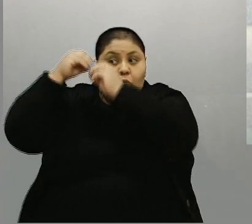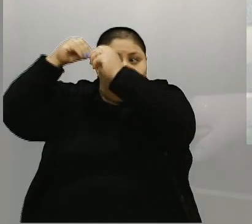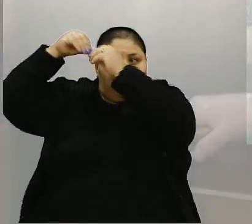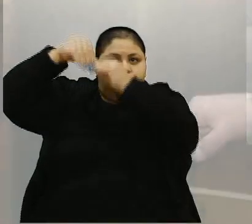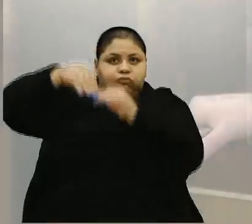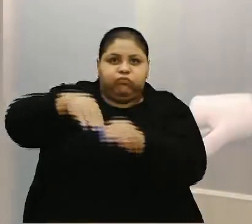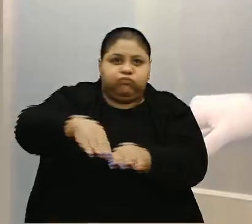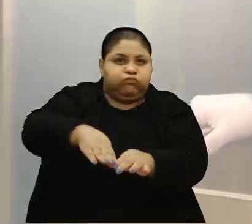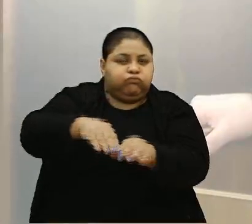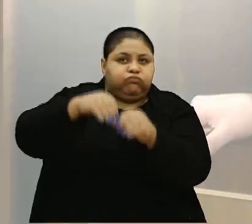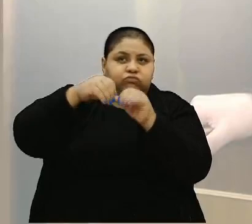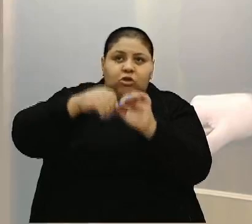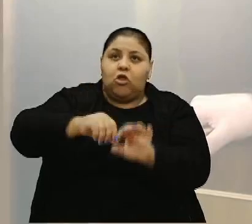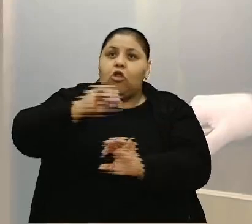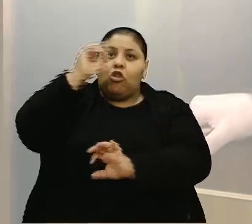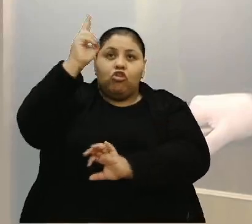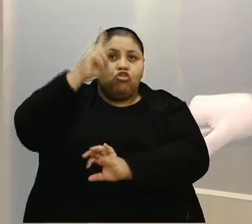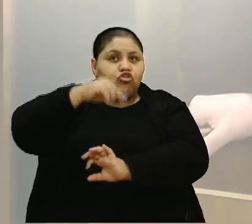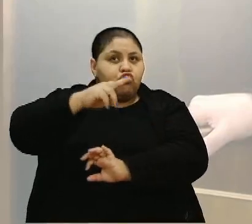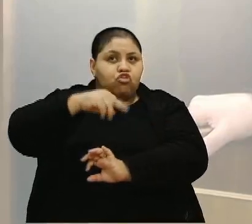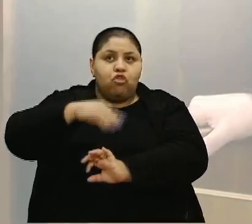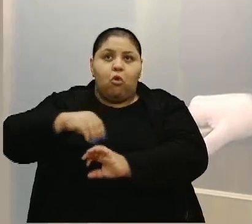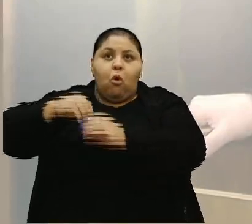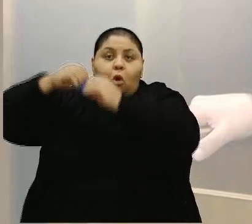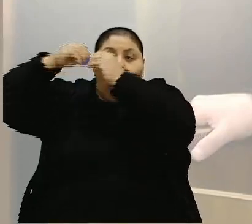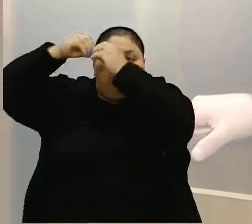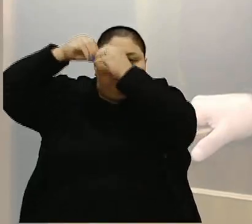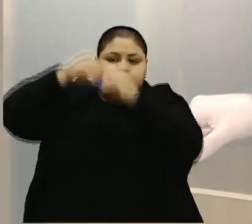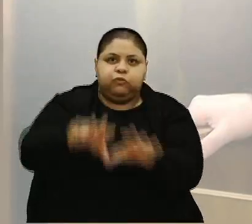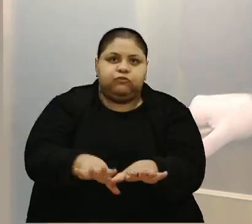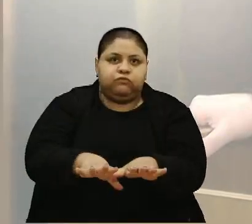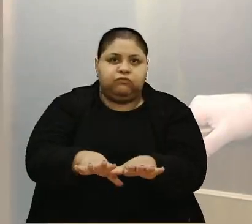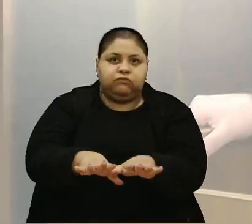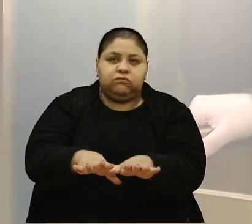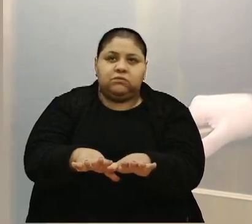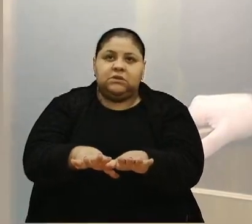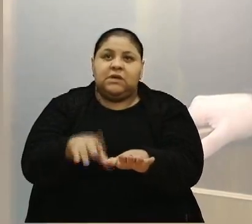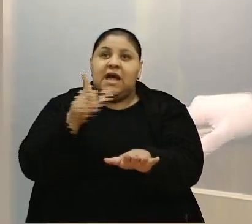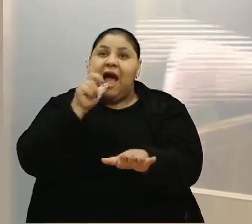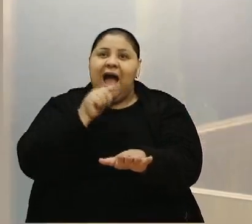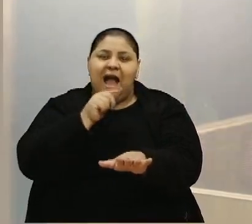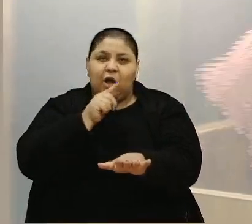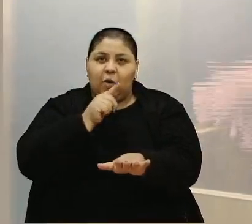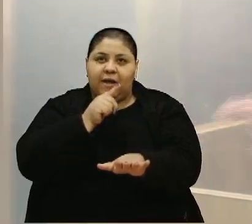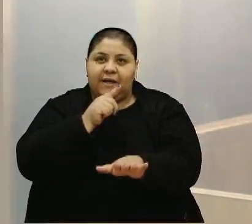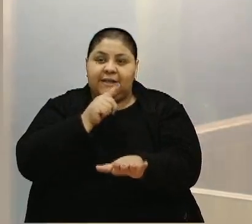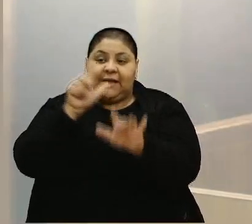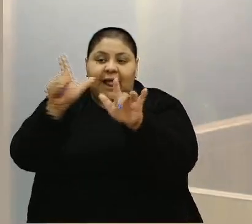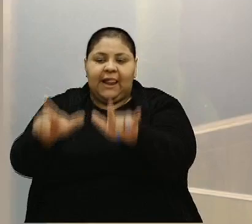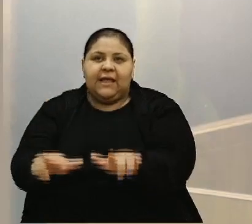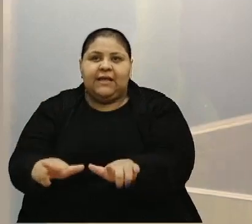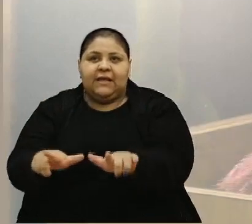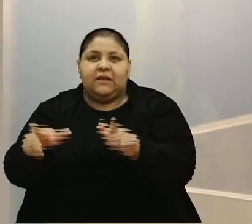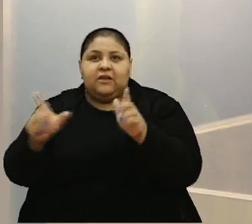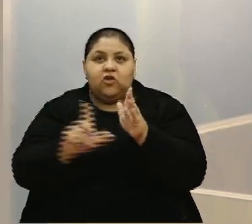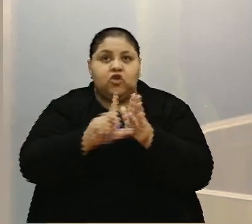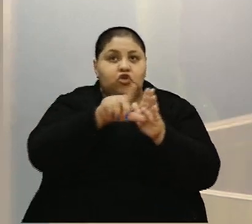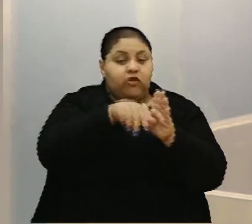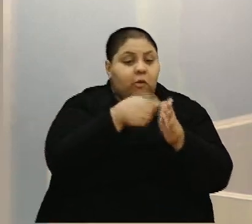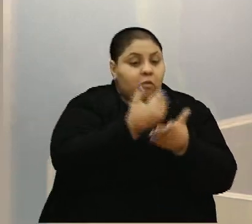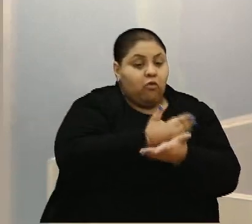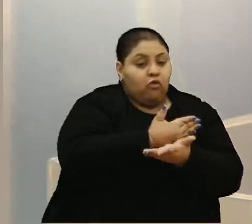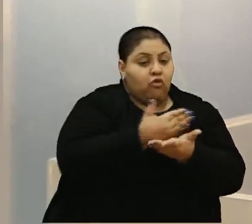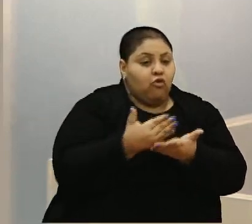e nunca desceu com tanta força a chuva naquela região. e que após o início